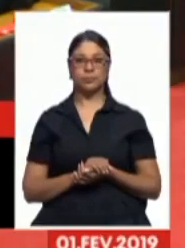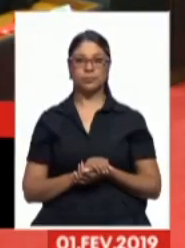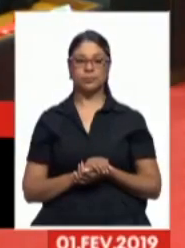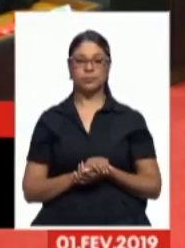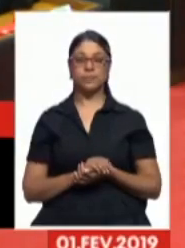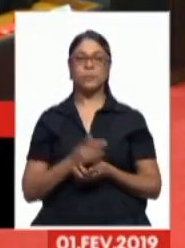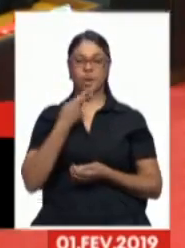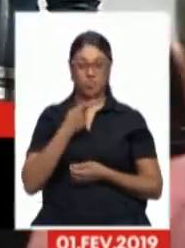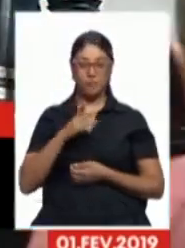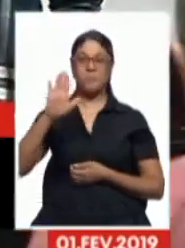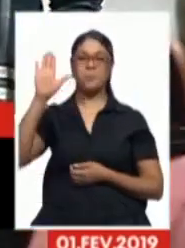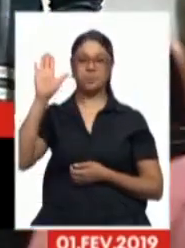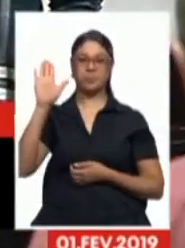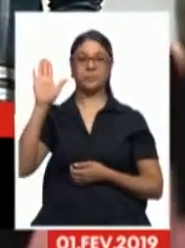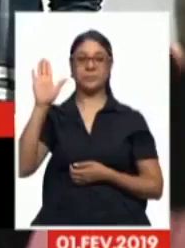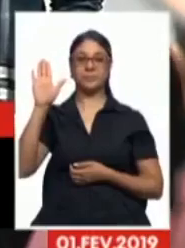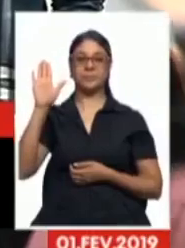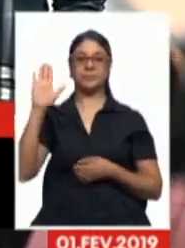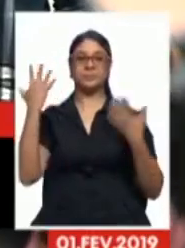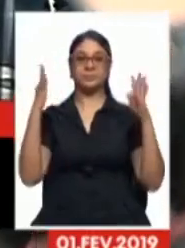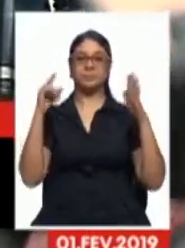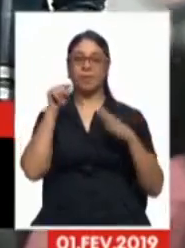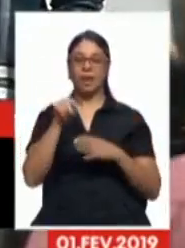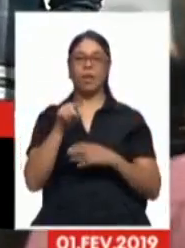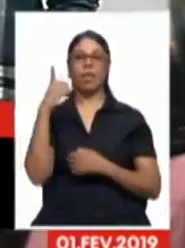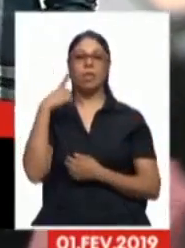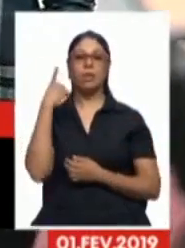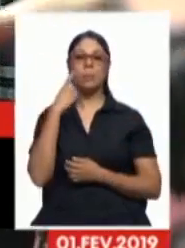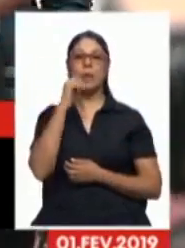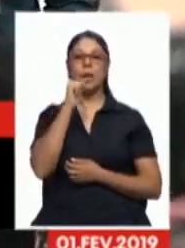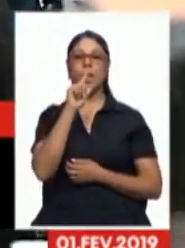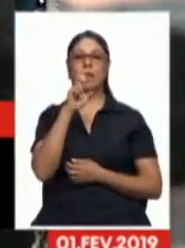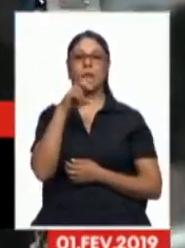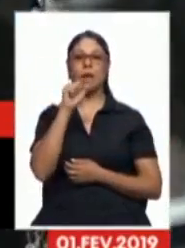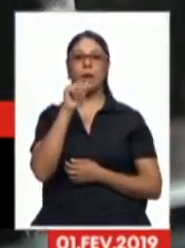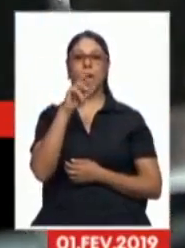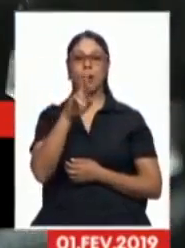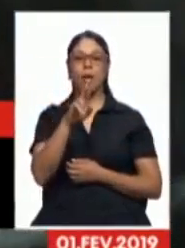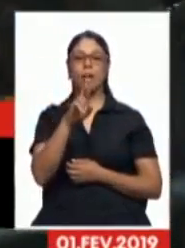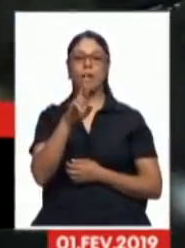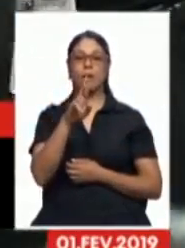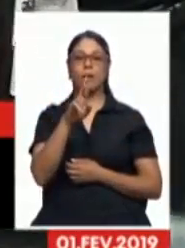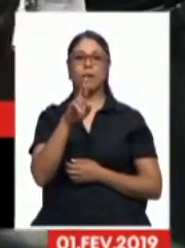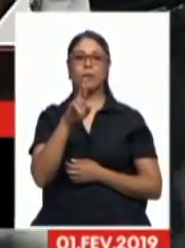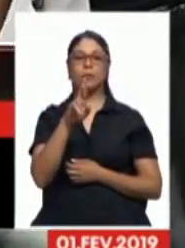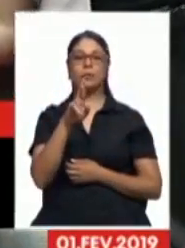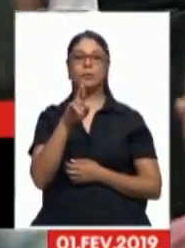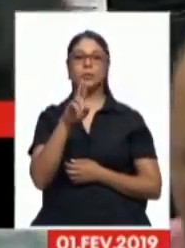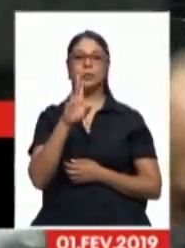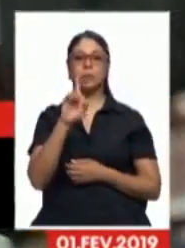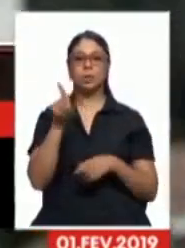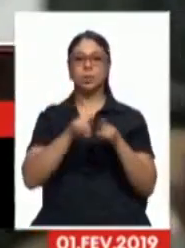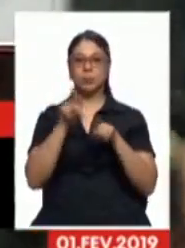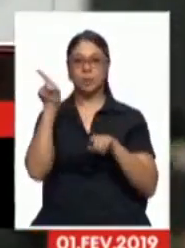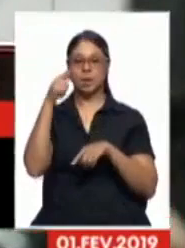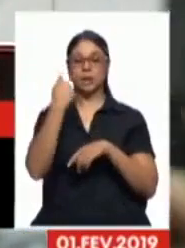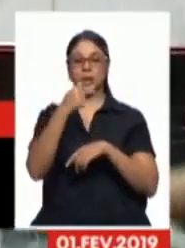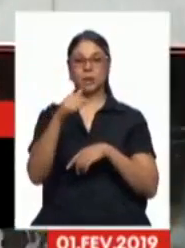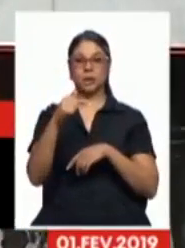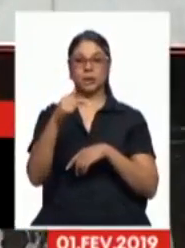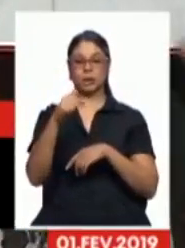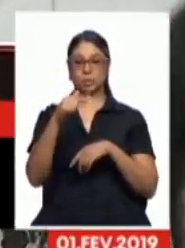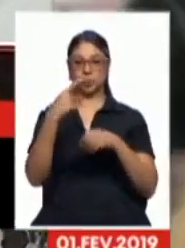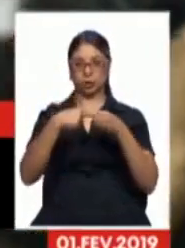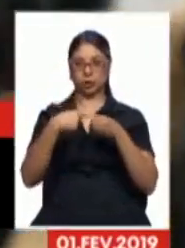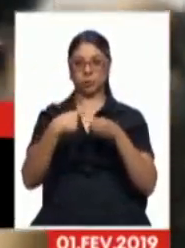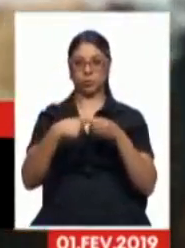Assim o prometo. Este foi o deputado Alencar da Silveira Júnior, que é de Sete Lagoas, está no 7º mandato aqui